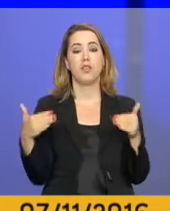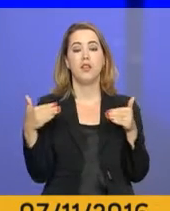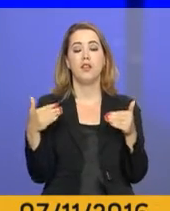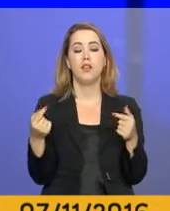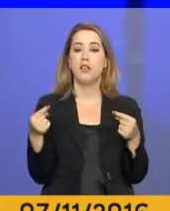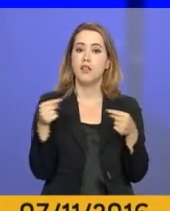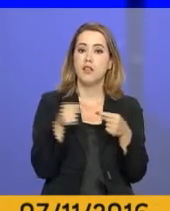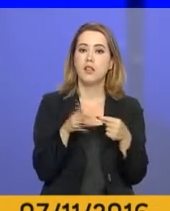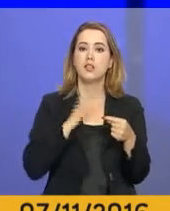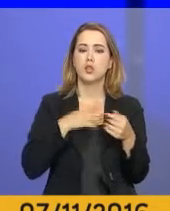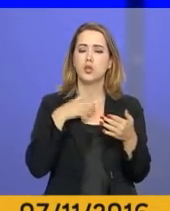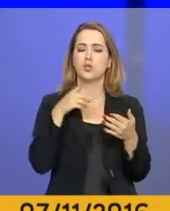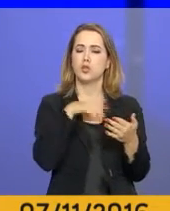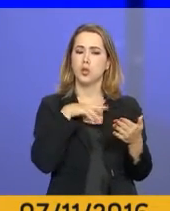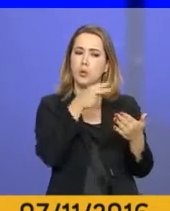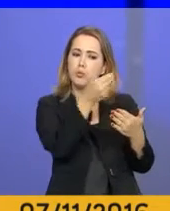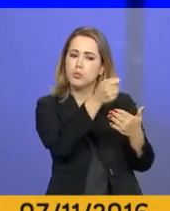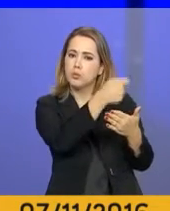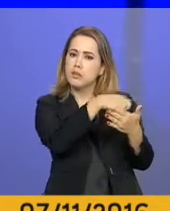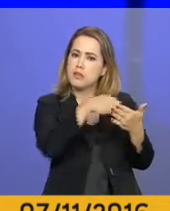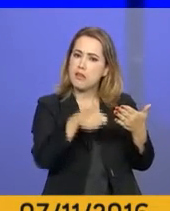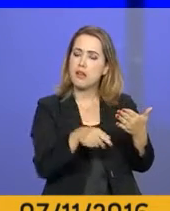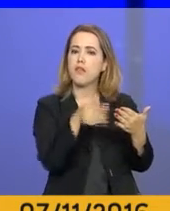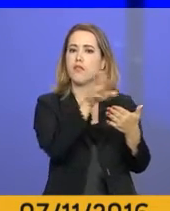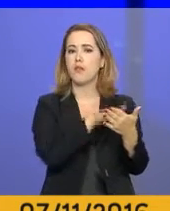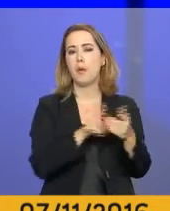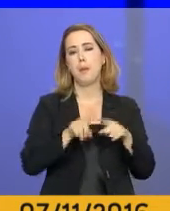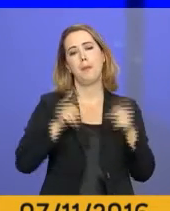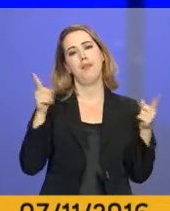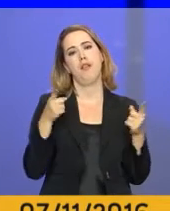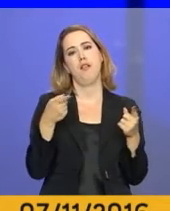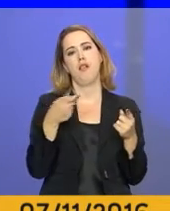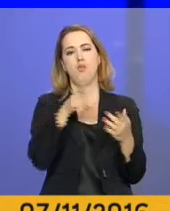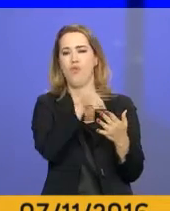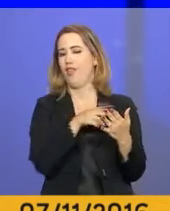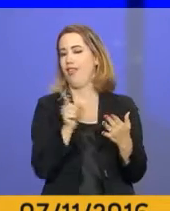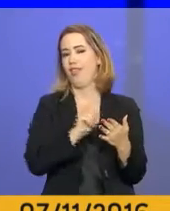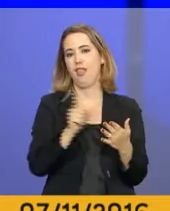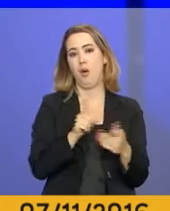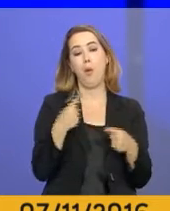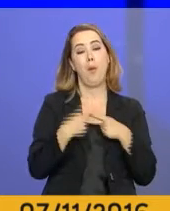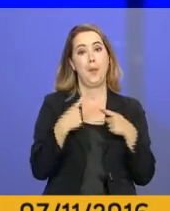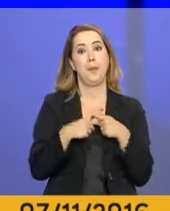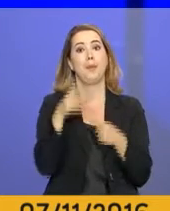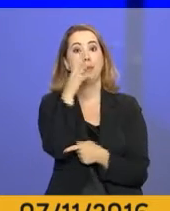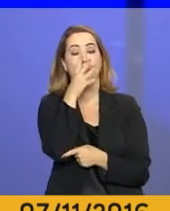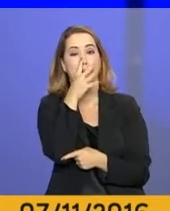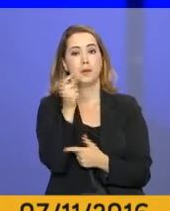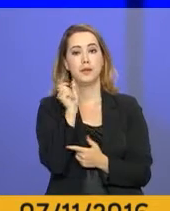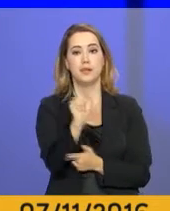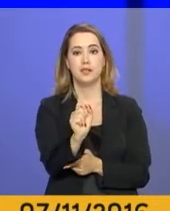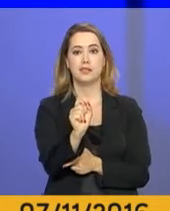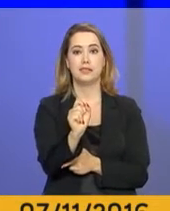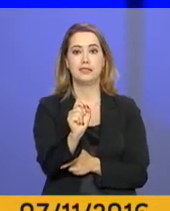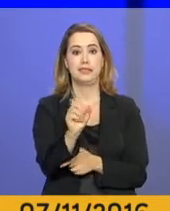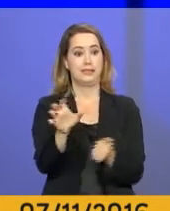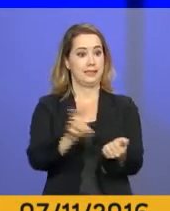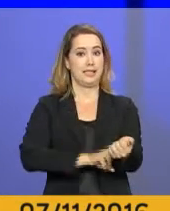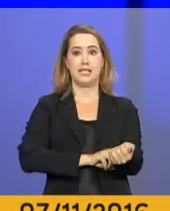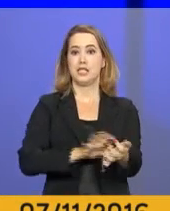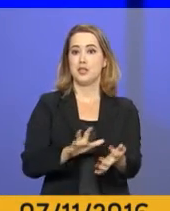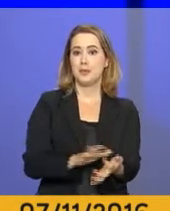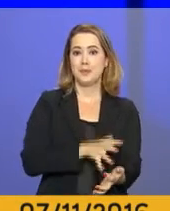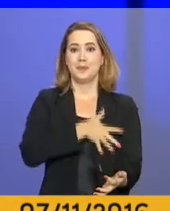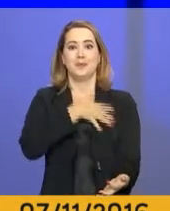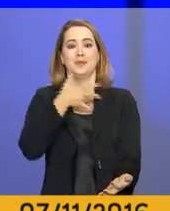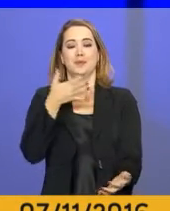discurso escrito mas naturalmente não vou ler nada daquilo que está aqui porque é interessante como a energia que nasceu